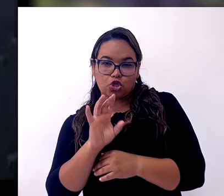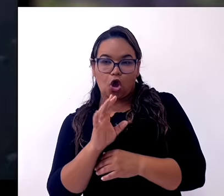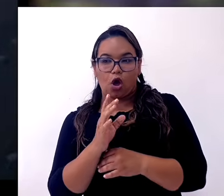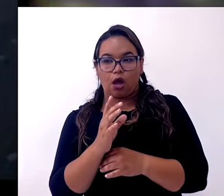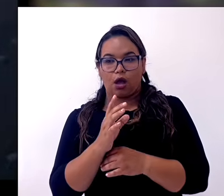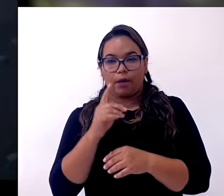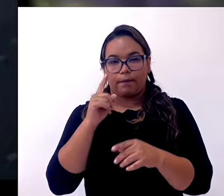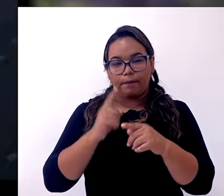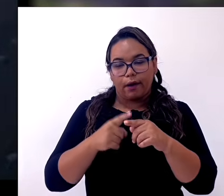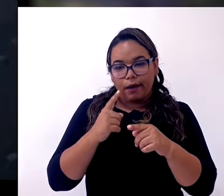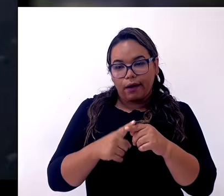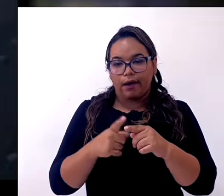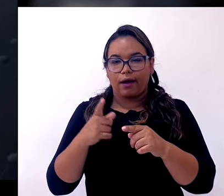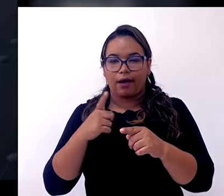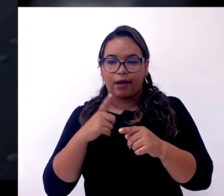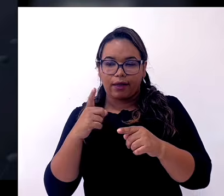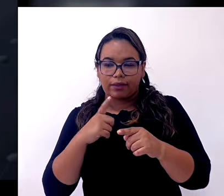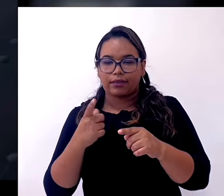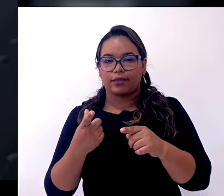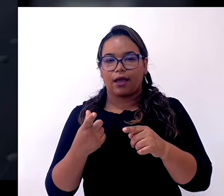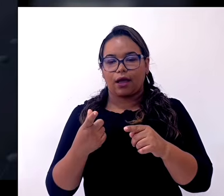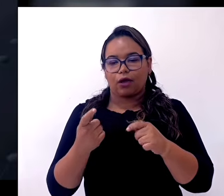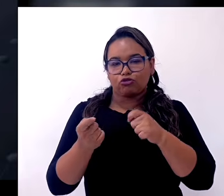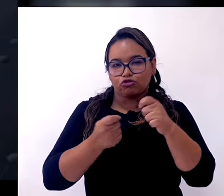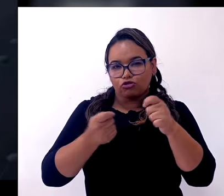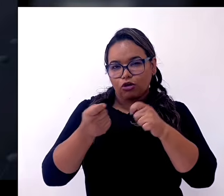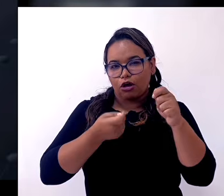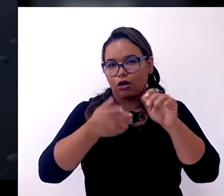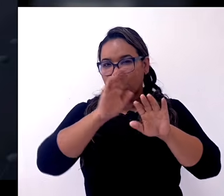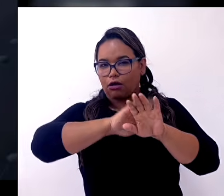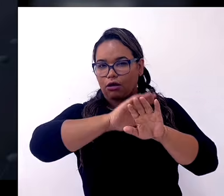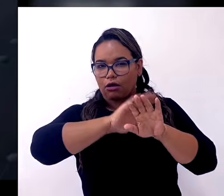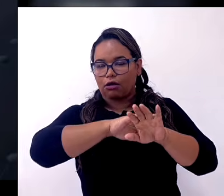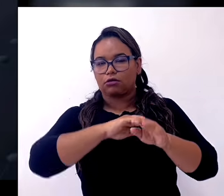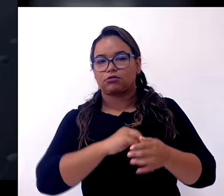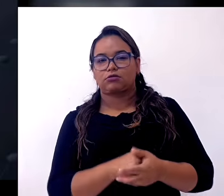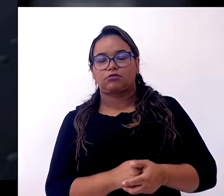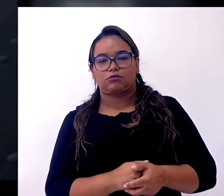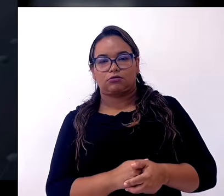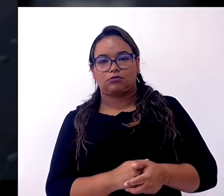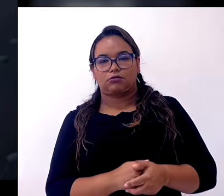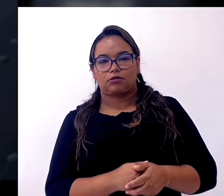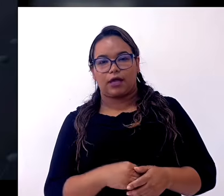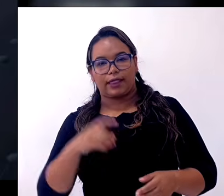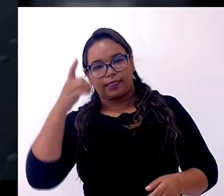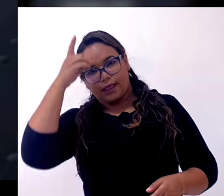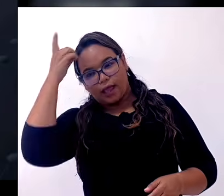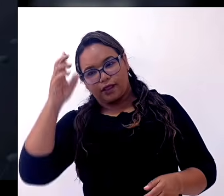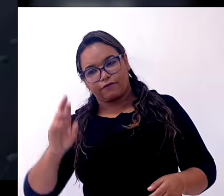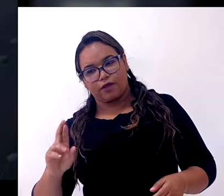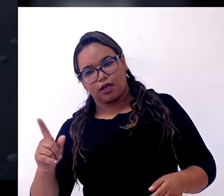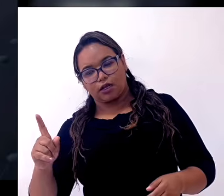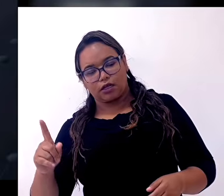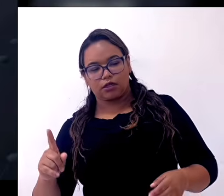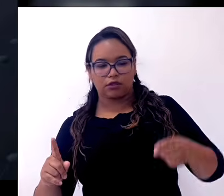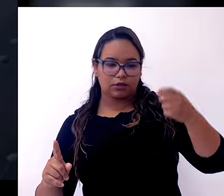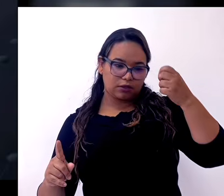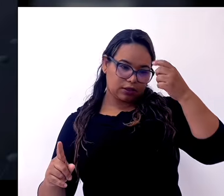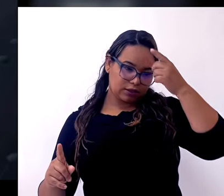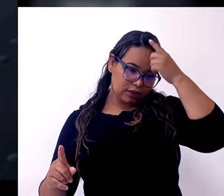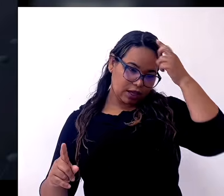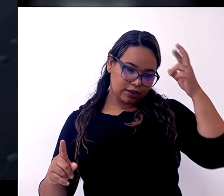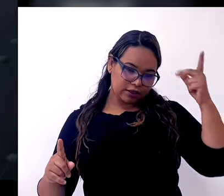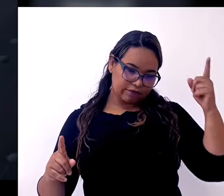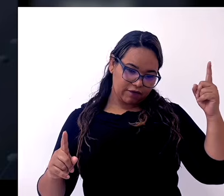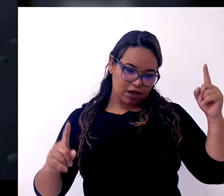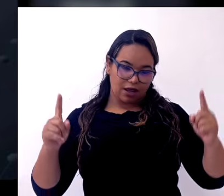dos bastidores, todos pertencem ao mesmo clube. Vamos tentar provar isso. Fidel foi significantemente influenciado pelo